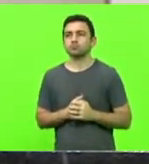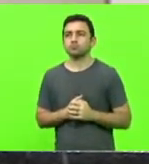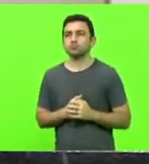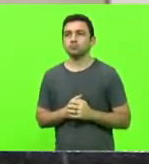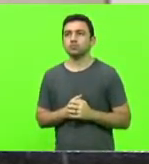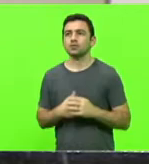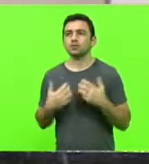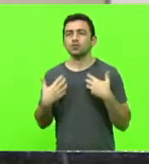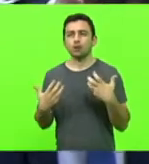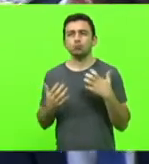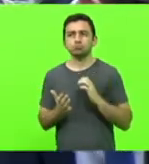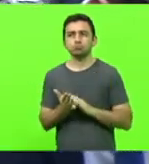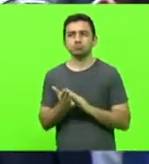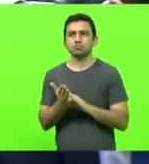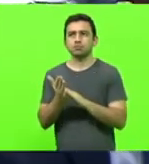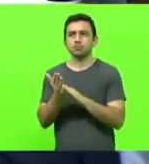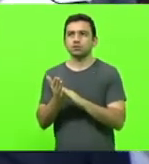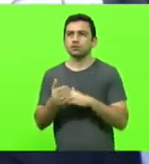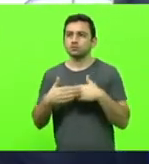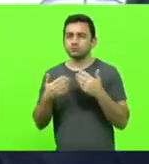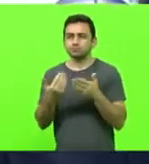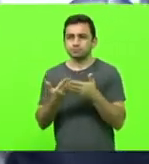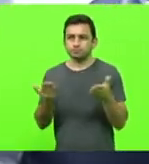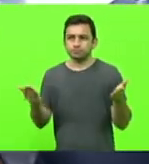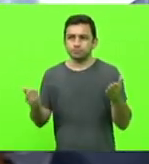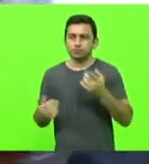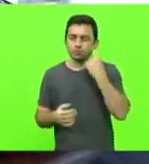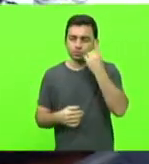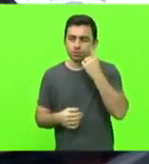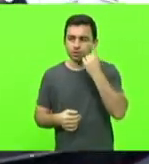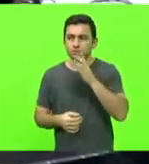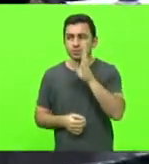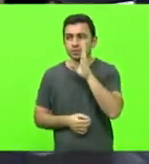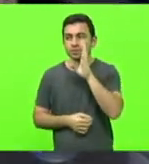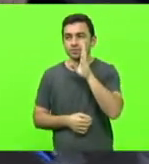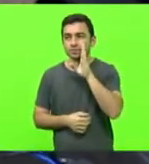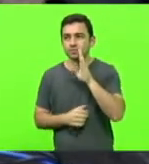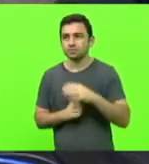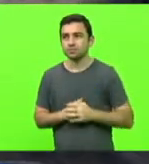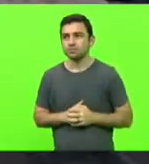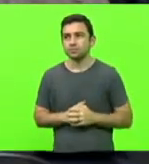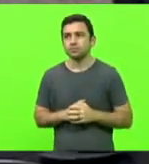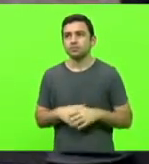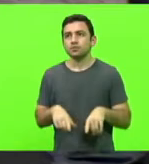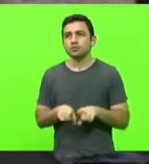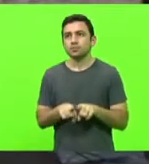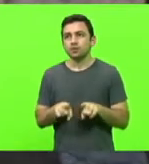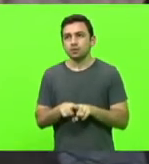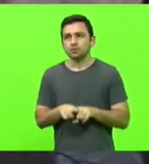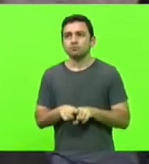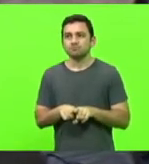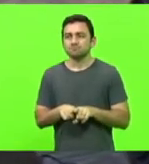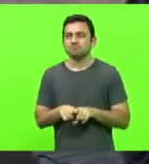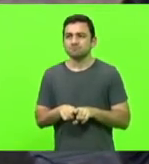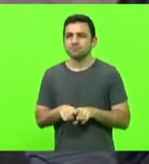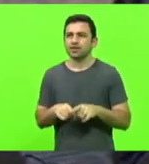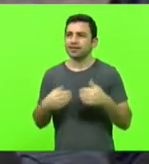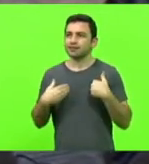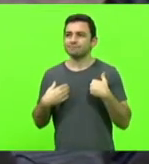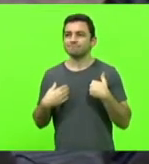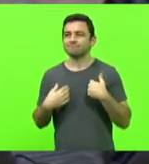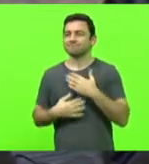Quero louvar aqui, né, a ação do deputado Berlanda. Eu mesmo estive em loco lá com o deputado Berlanda, e eu vim tão